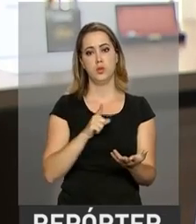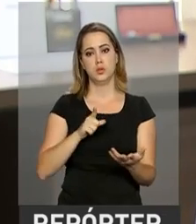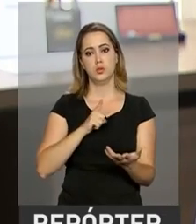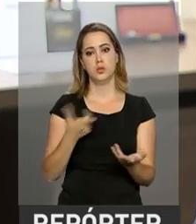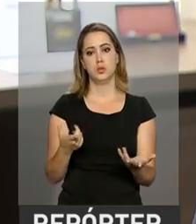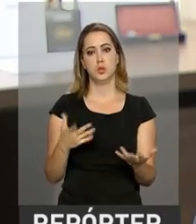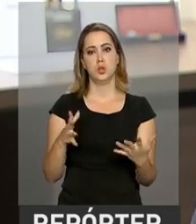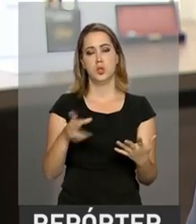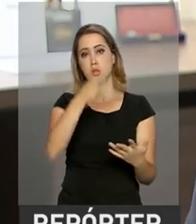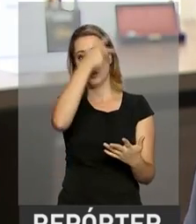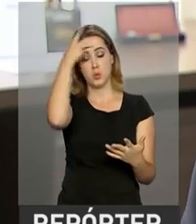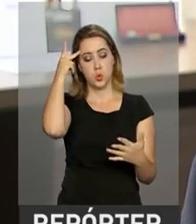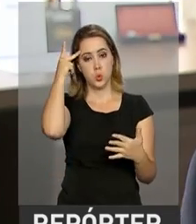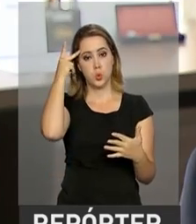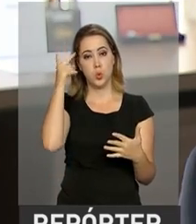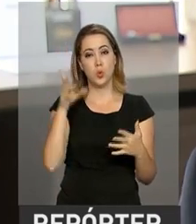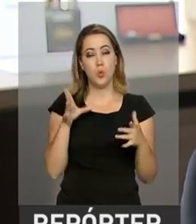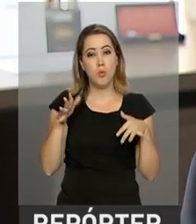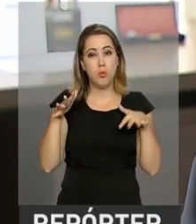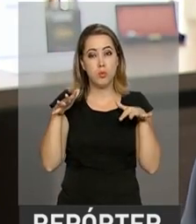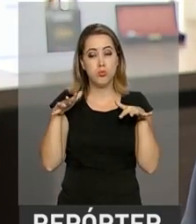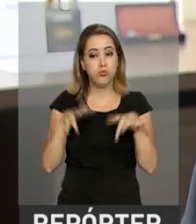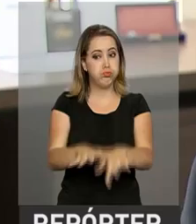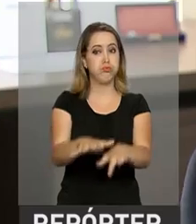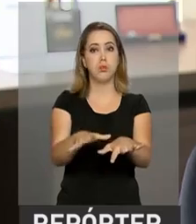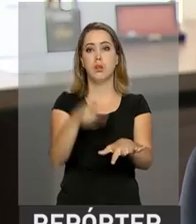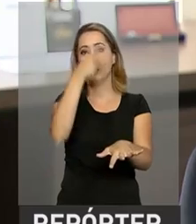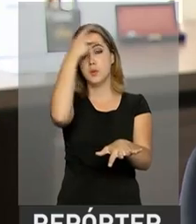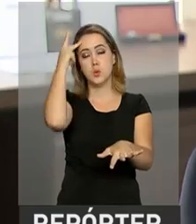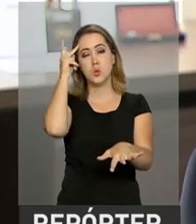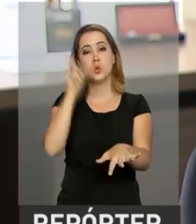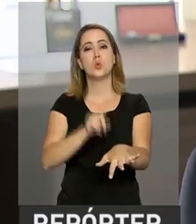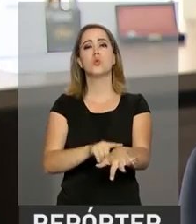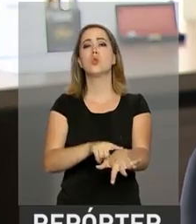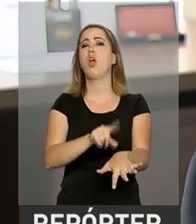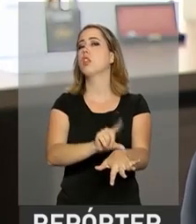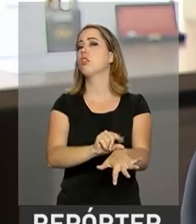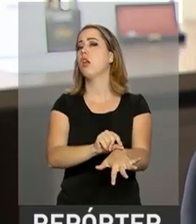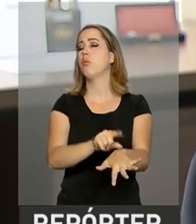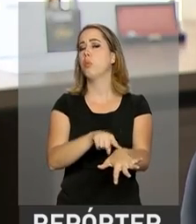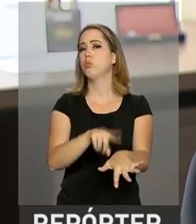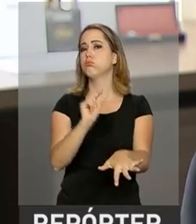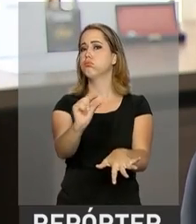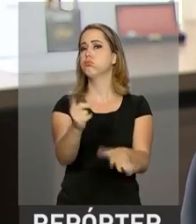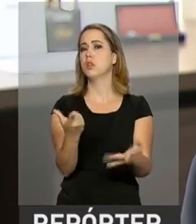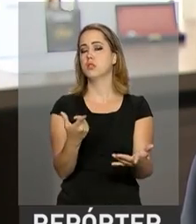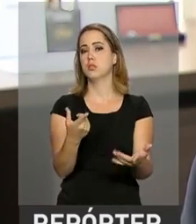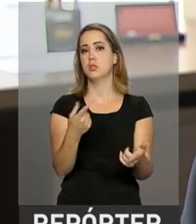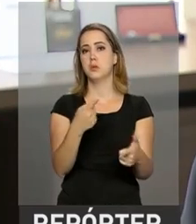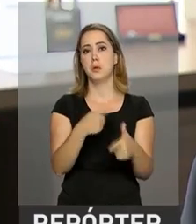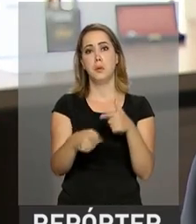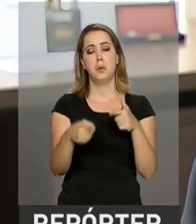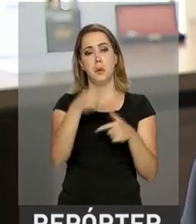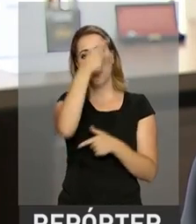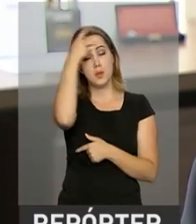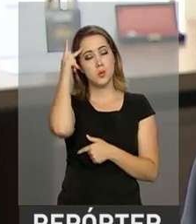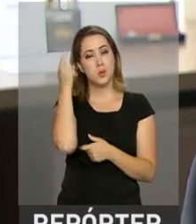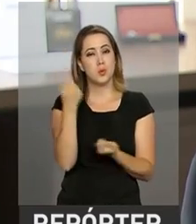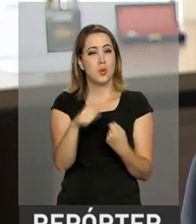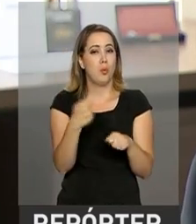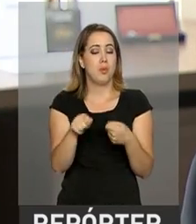uma massa muito significativa de presos temporários e presos que não deveriam pessoas que não deveriam